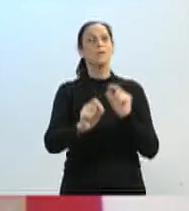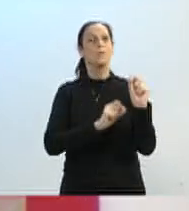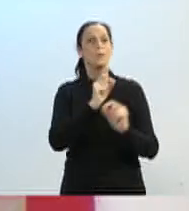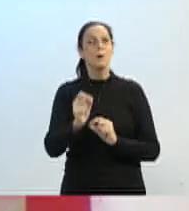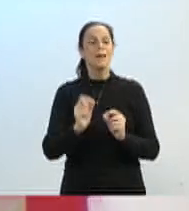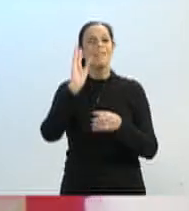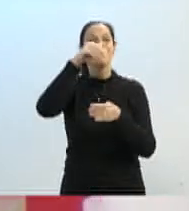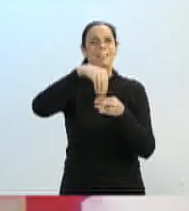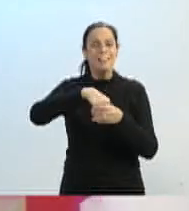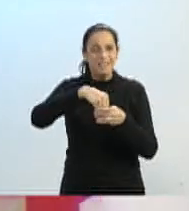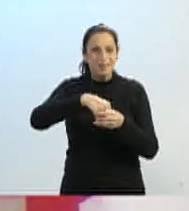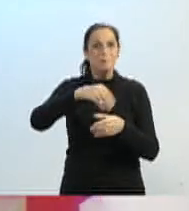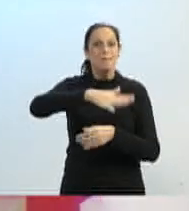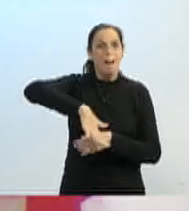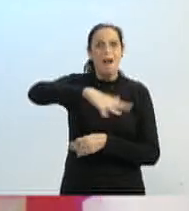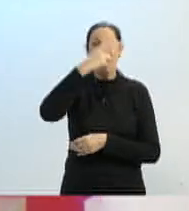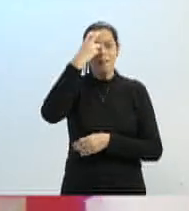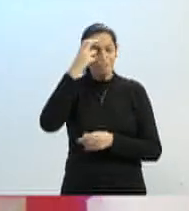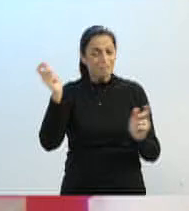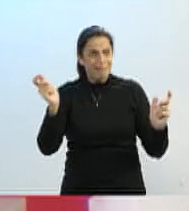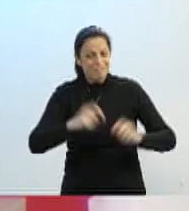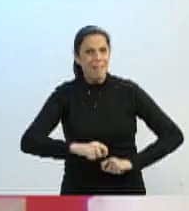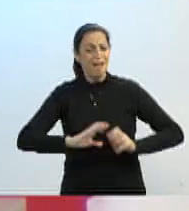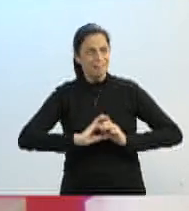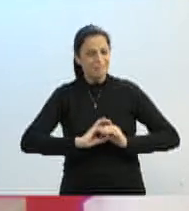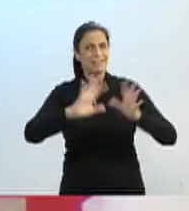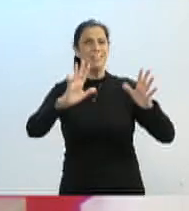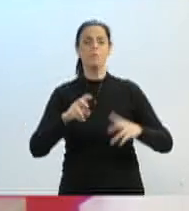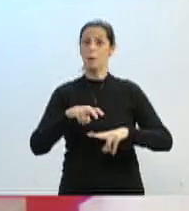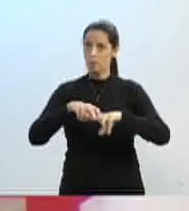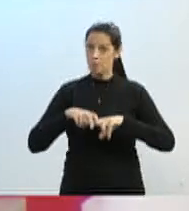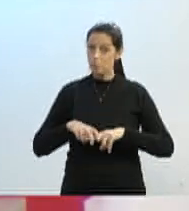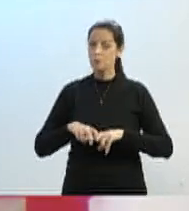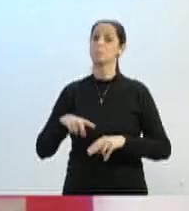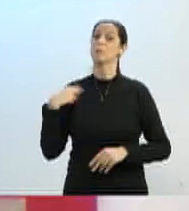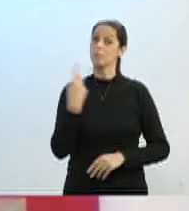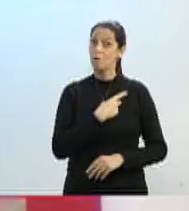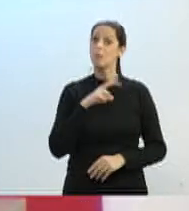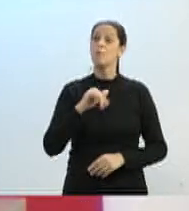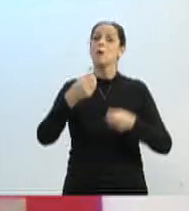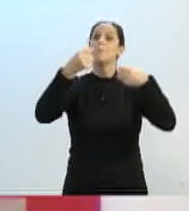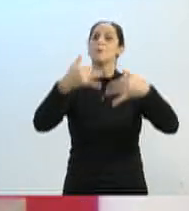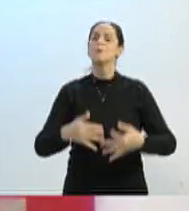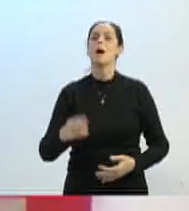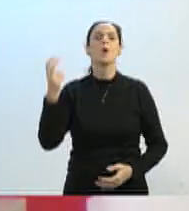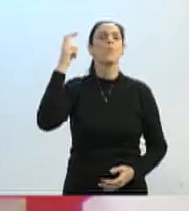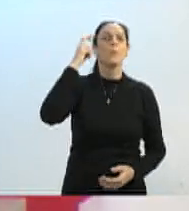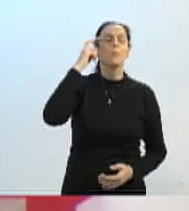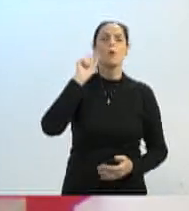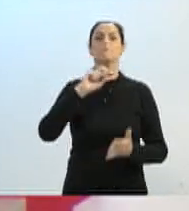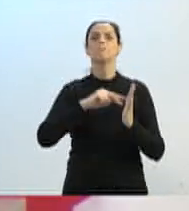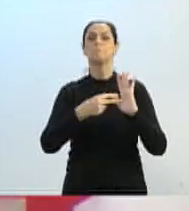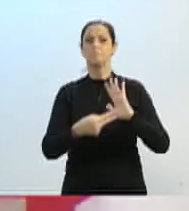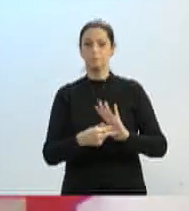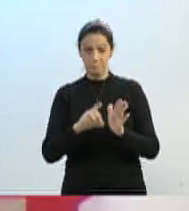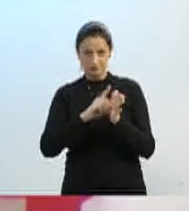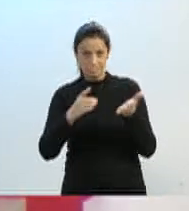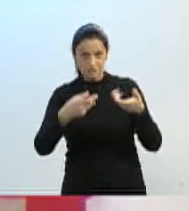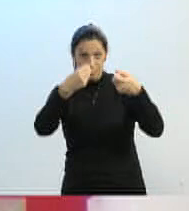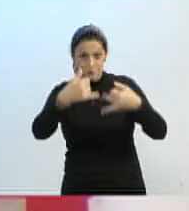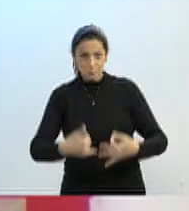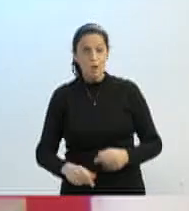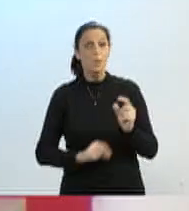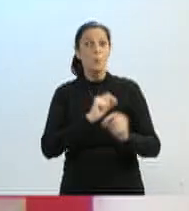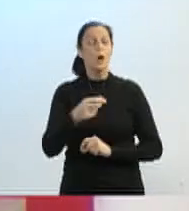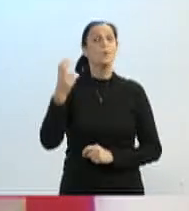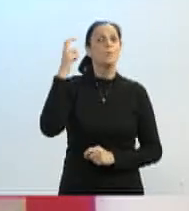da esfera da cultura. Para isso, nós vamos falar sobre o que é cultura. Segundo o dicionário, cultura é o conjunto